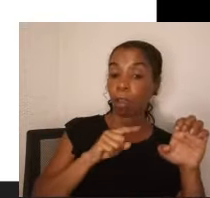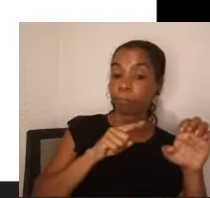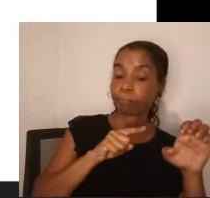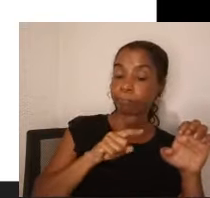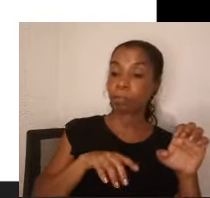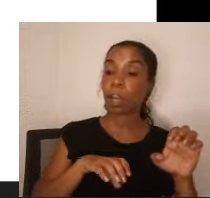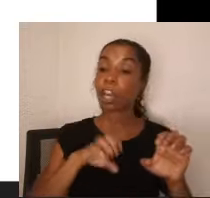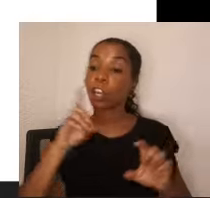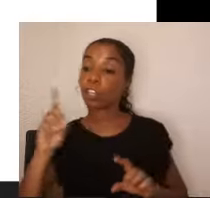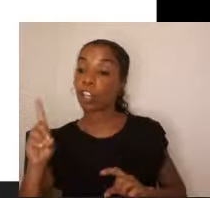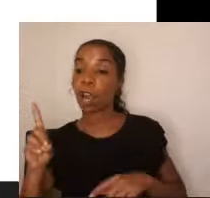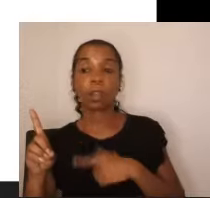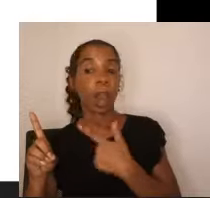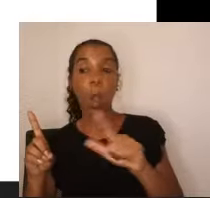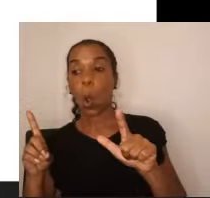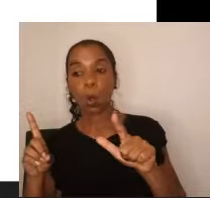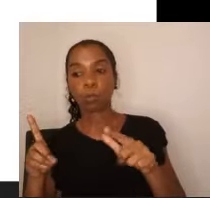9 é outra.